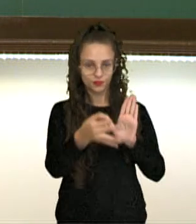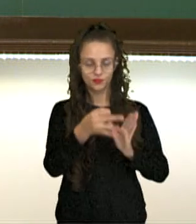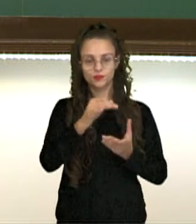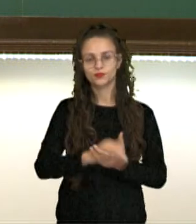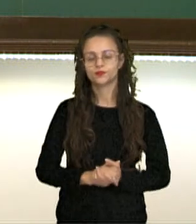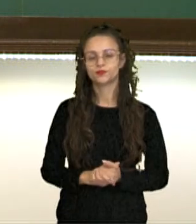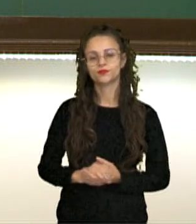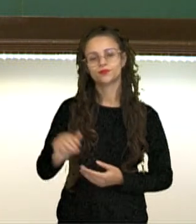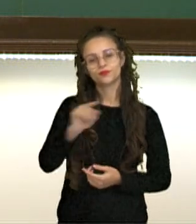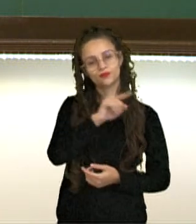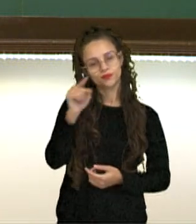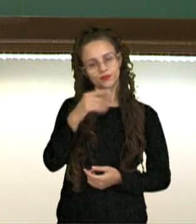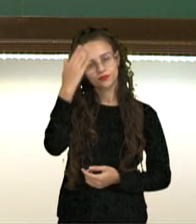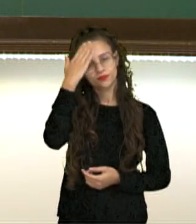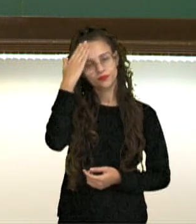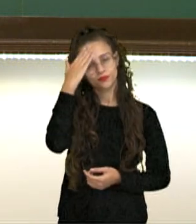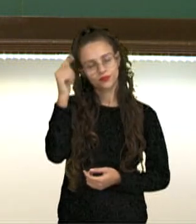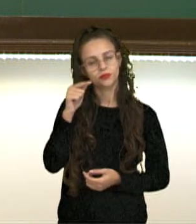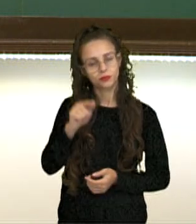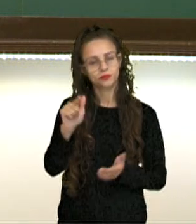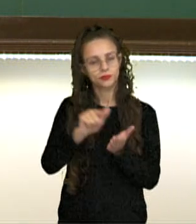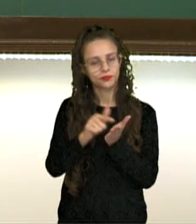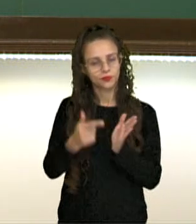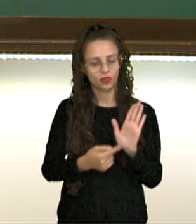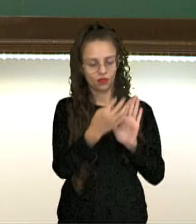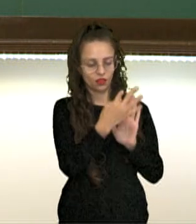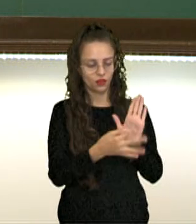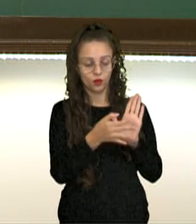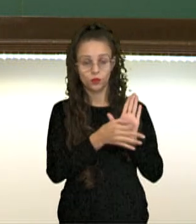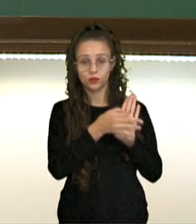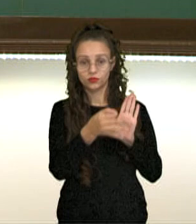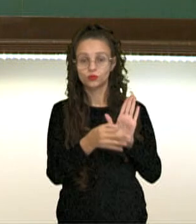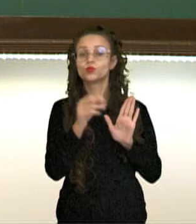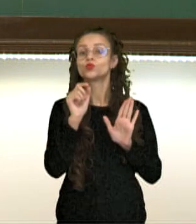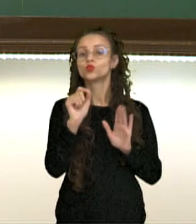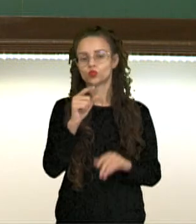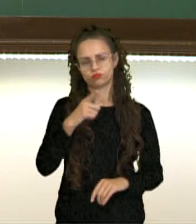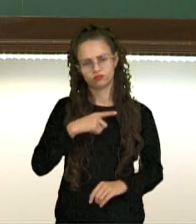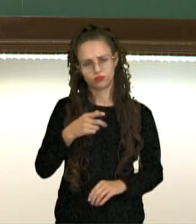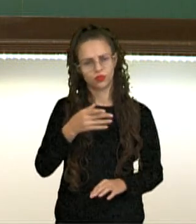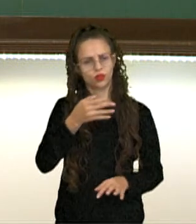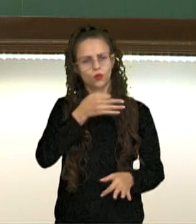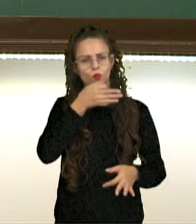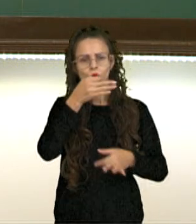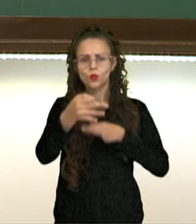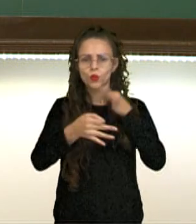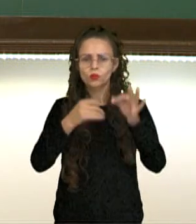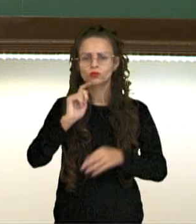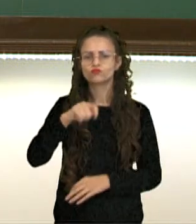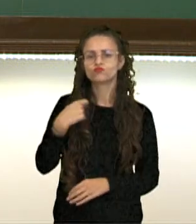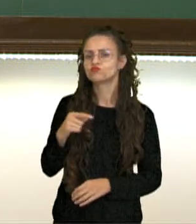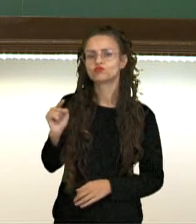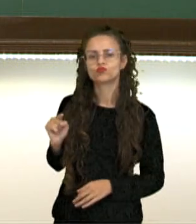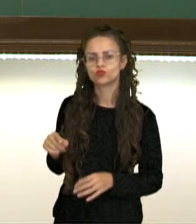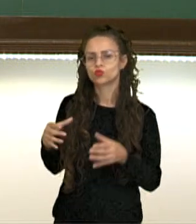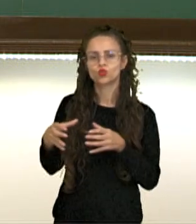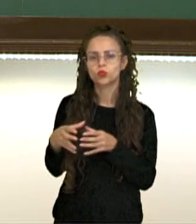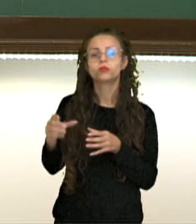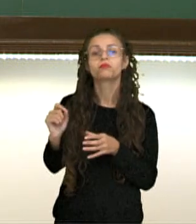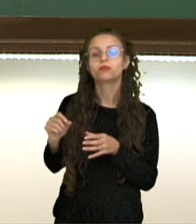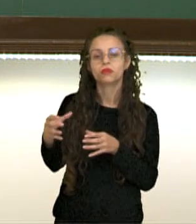Você sabia que o editorial apresenta o quê? Posicionamento crítico de um determinado grupo. Que